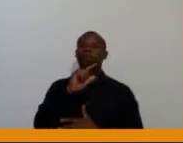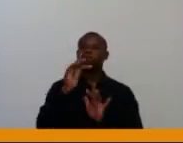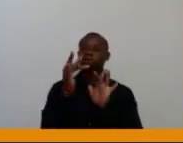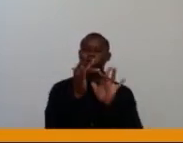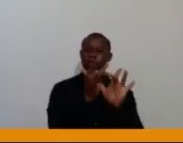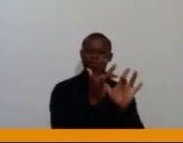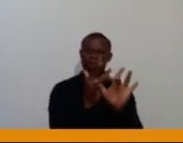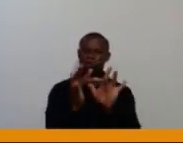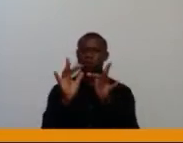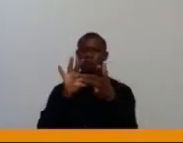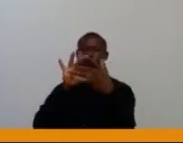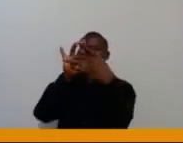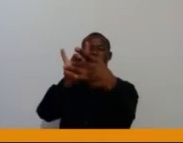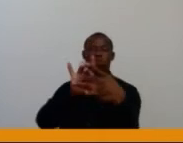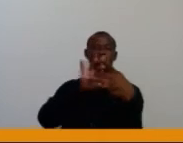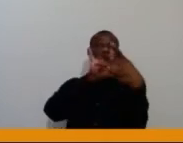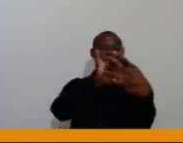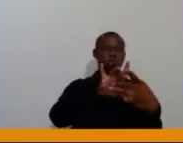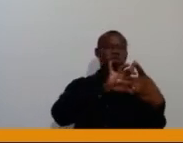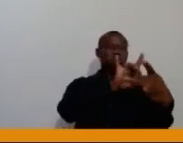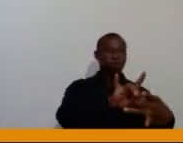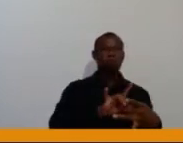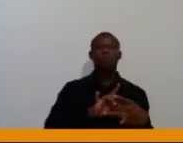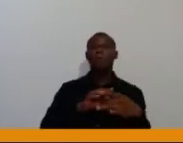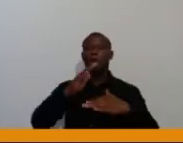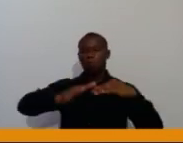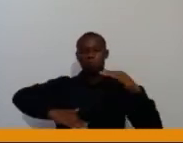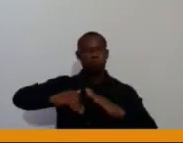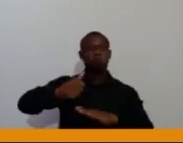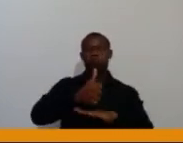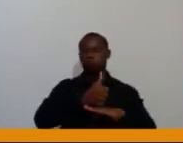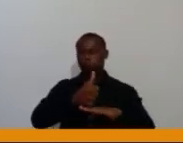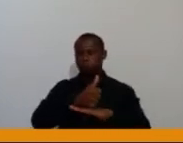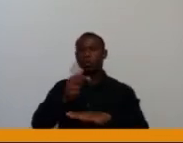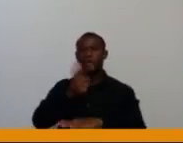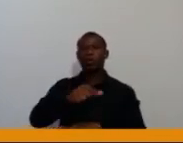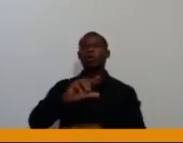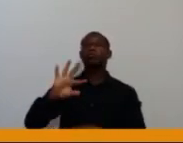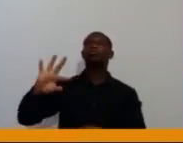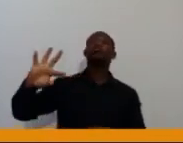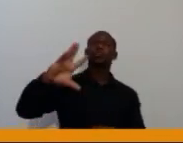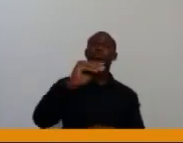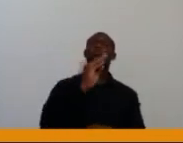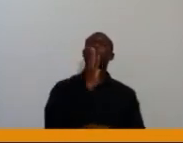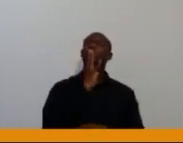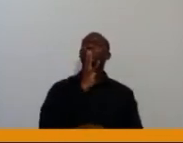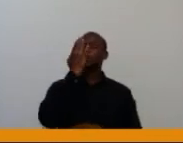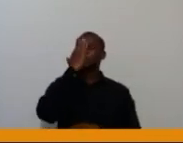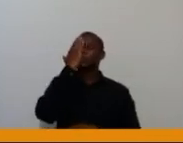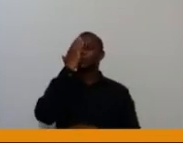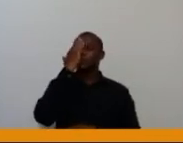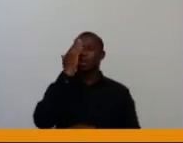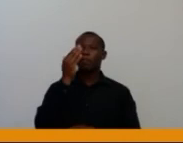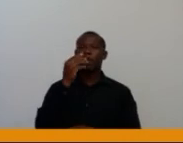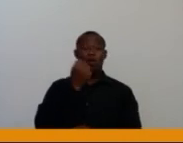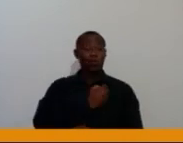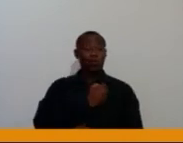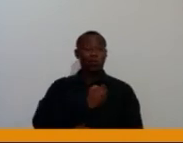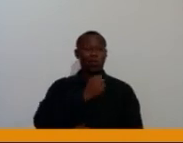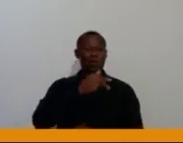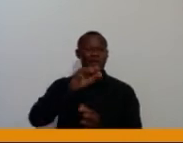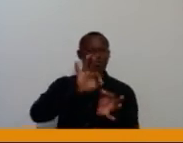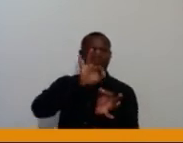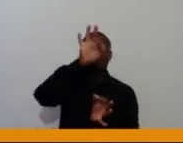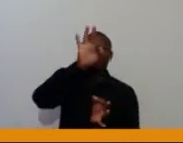profissionais e o quanto nós somos reconhecidos. Esses números, eles são bastante expressivos e